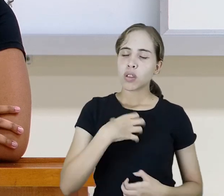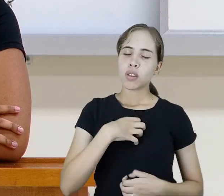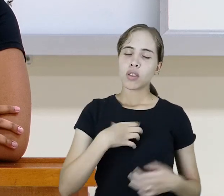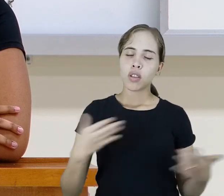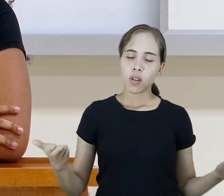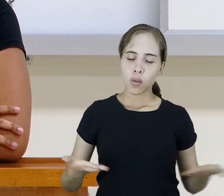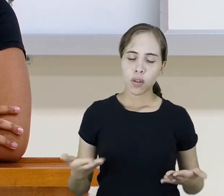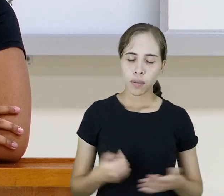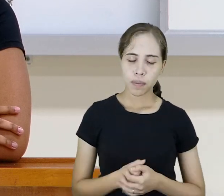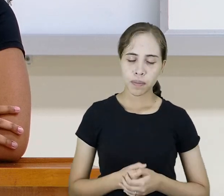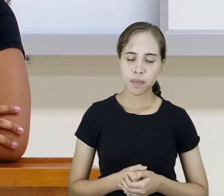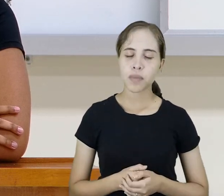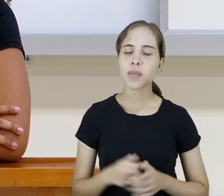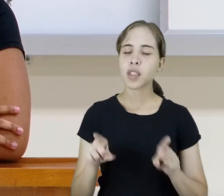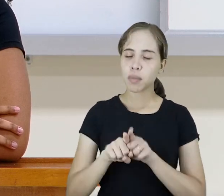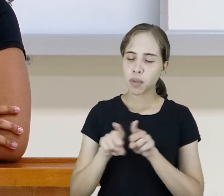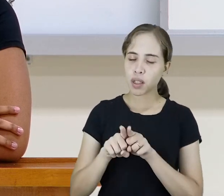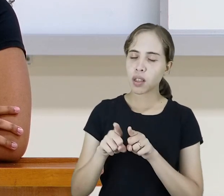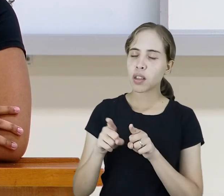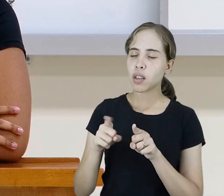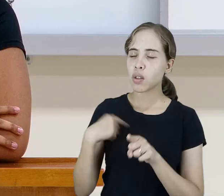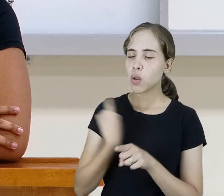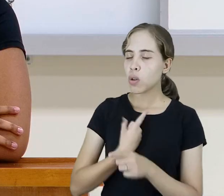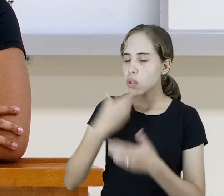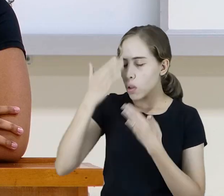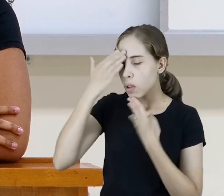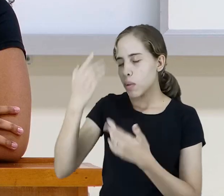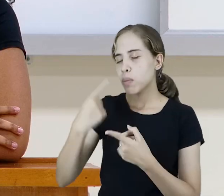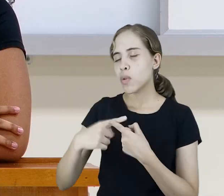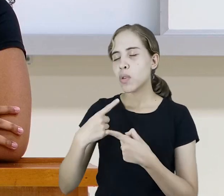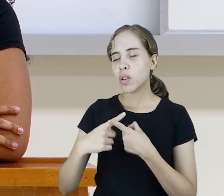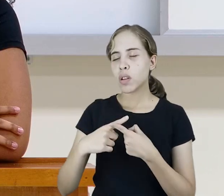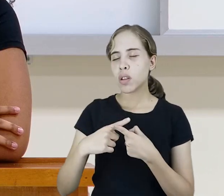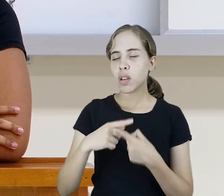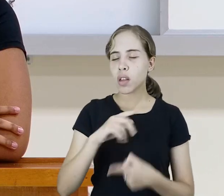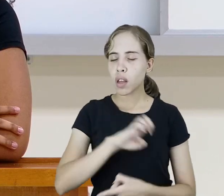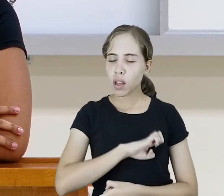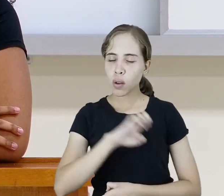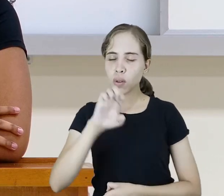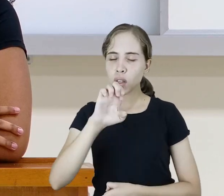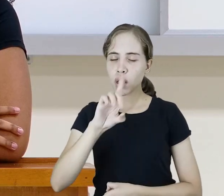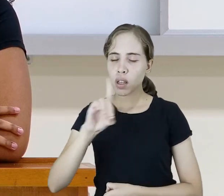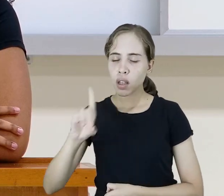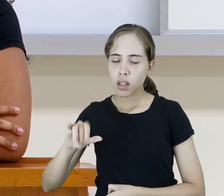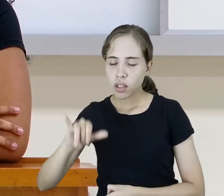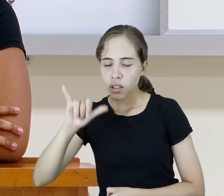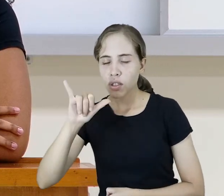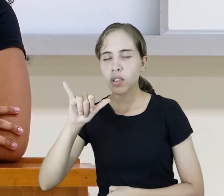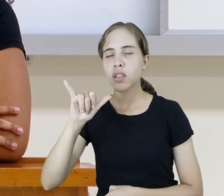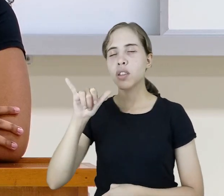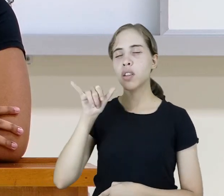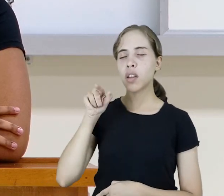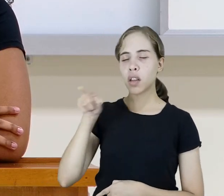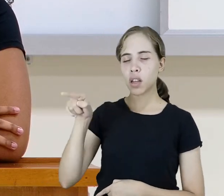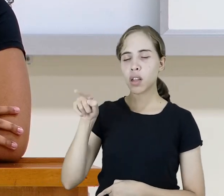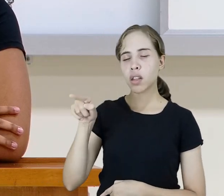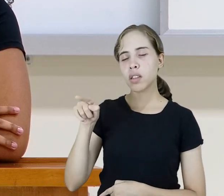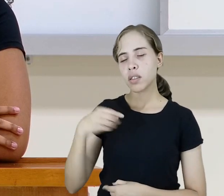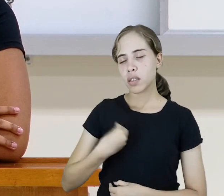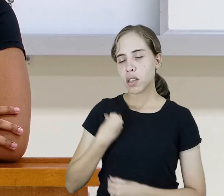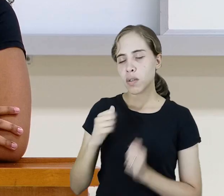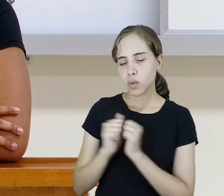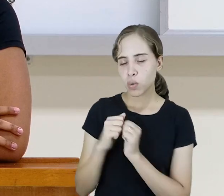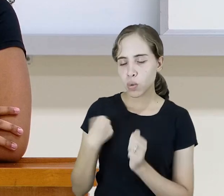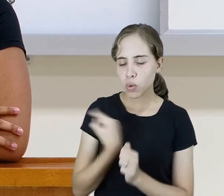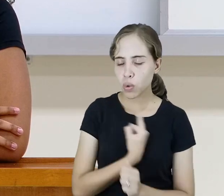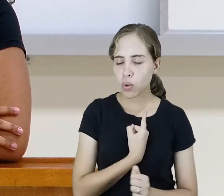agora, Pai. Também nós agradecemos pelo Elder Indy, que estava